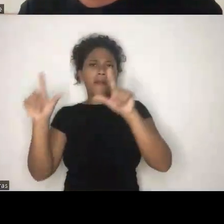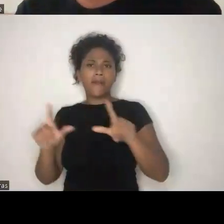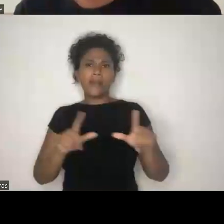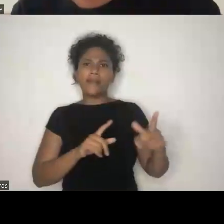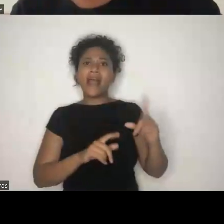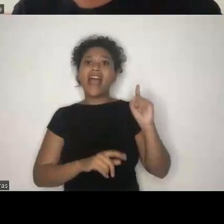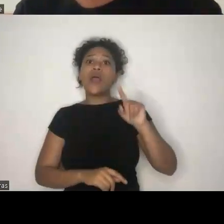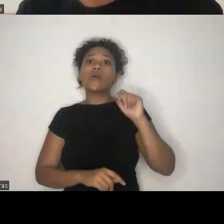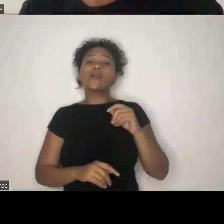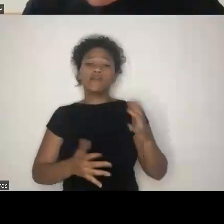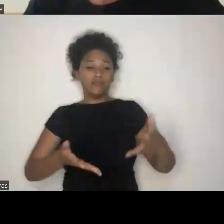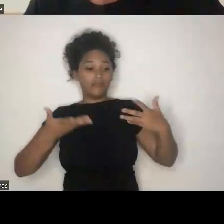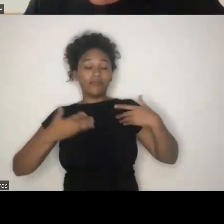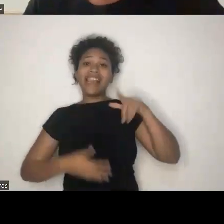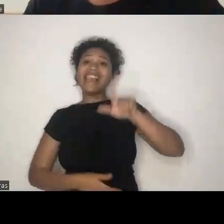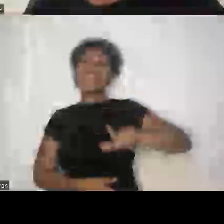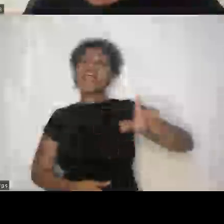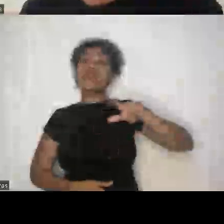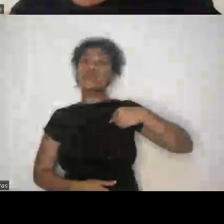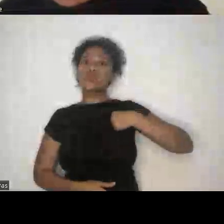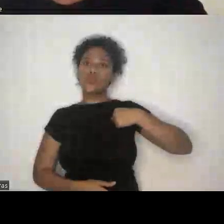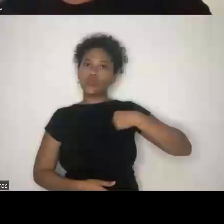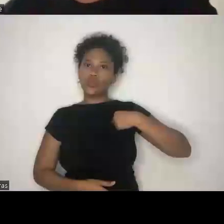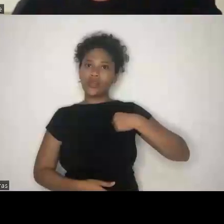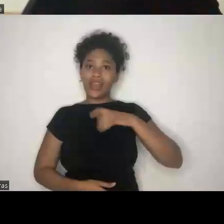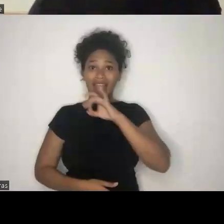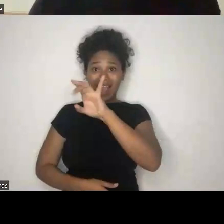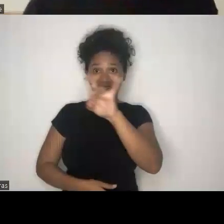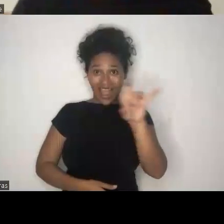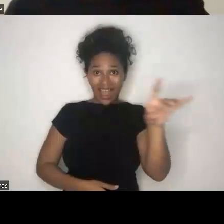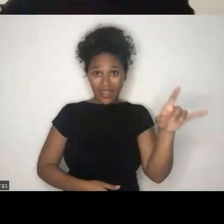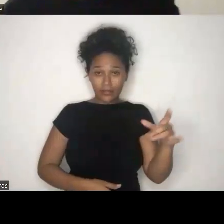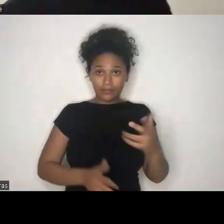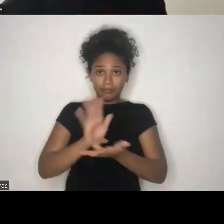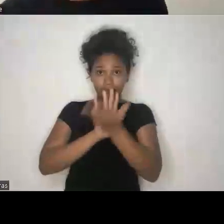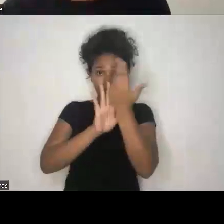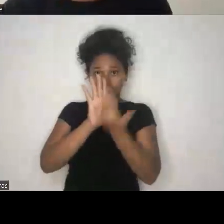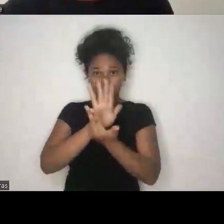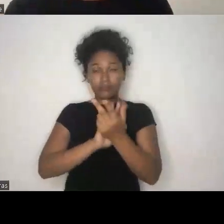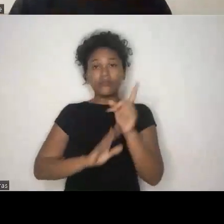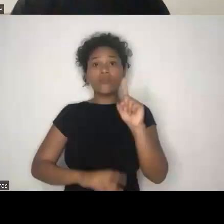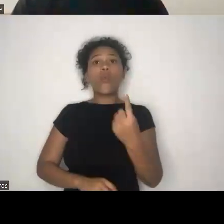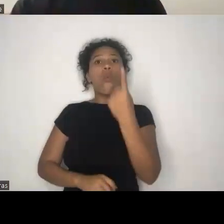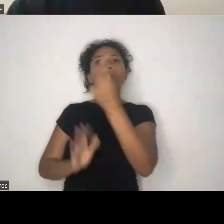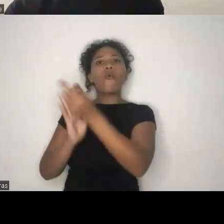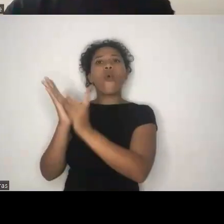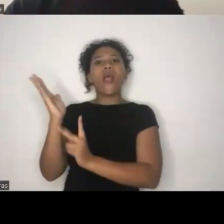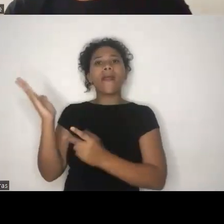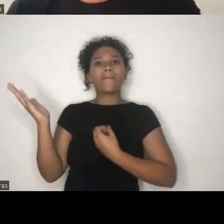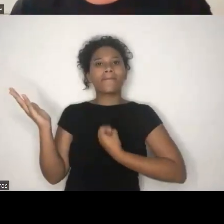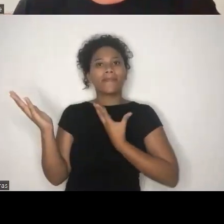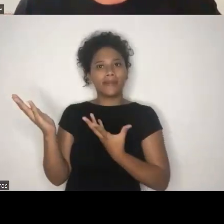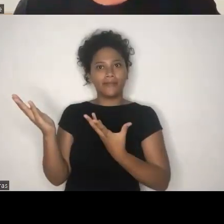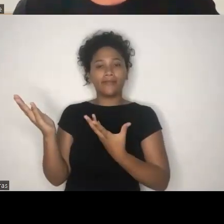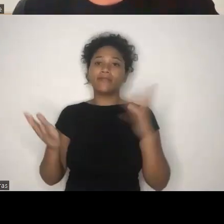em textos em Literatura né Cada obra dessa é inspirada basicamente num poema ia